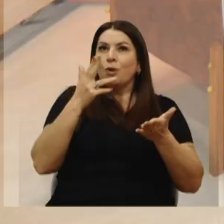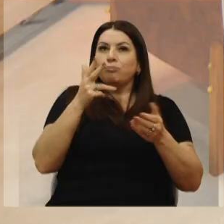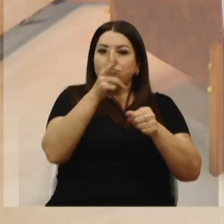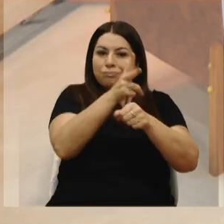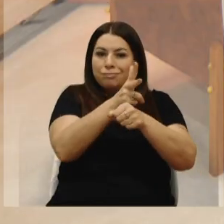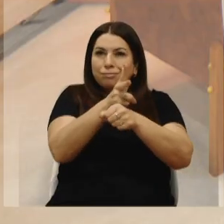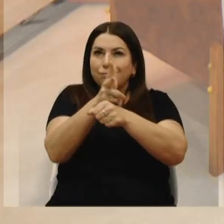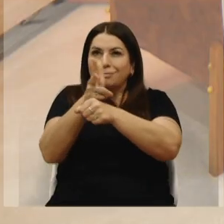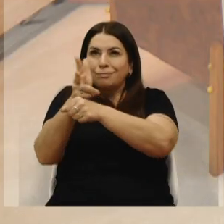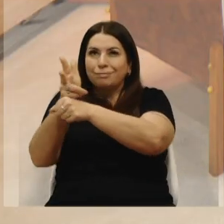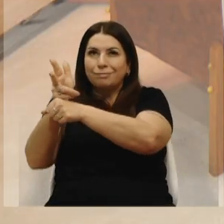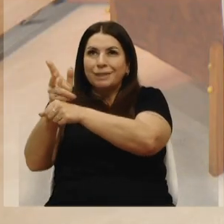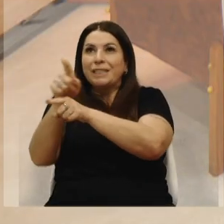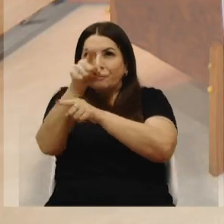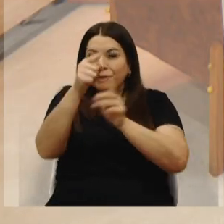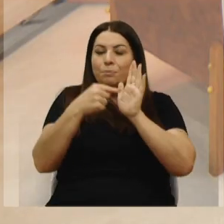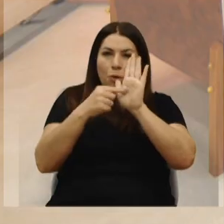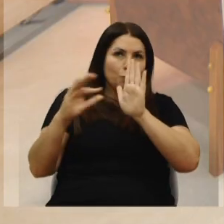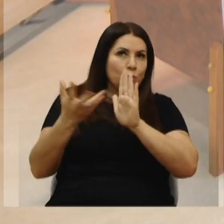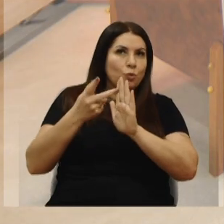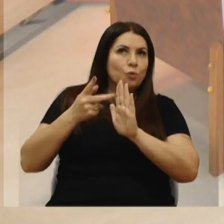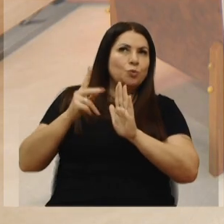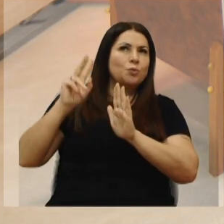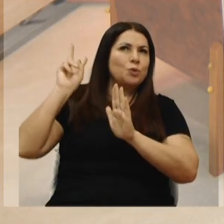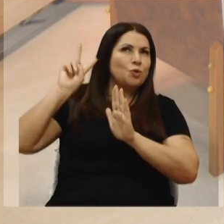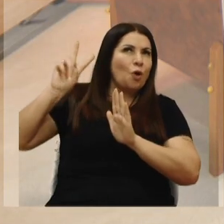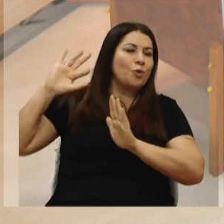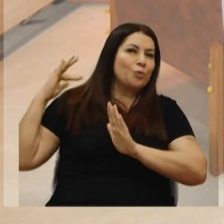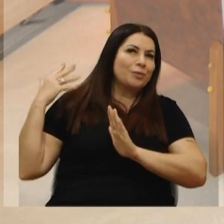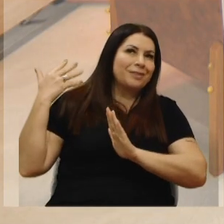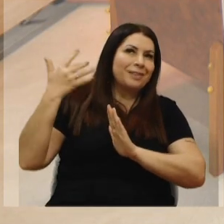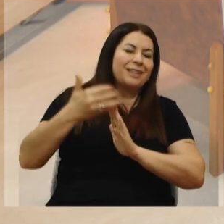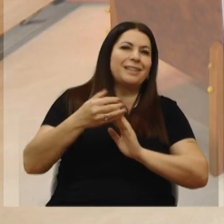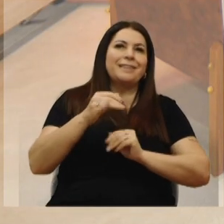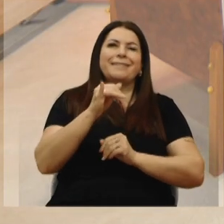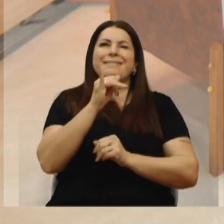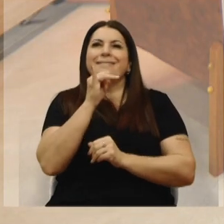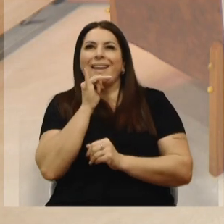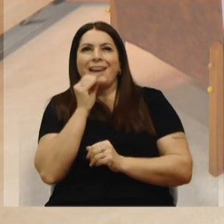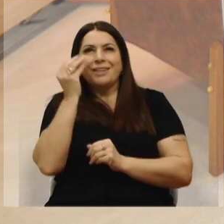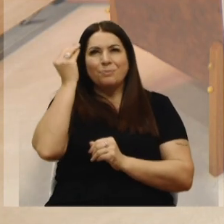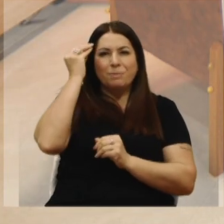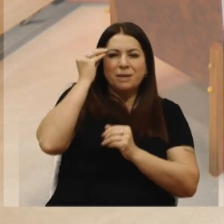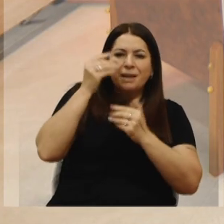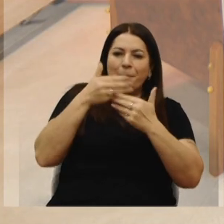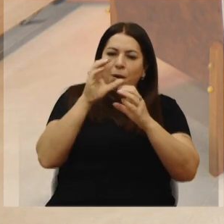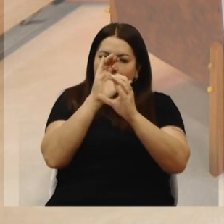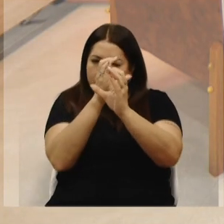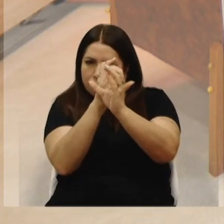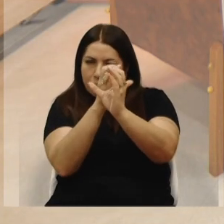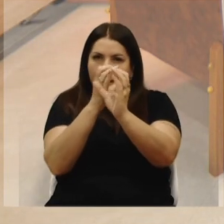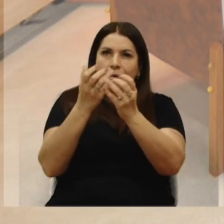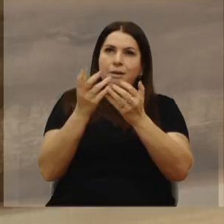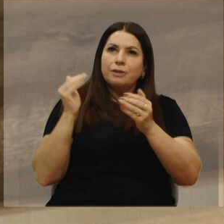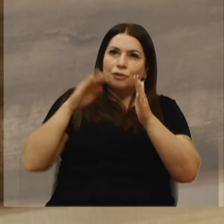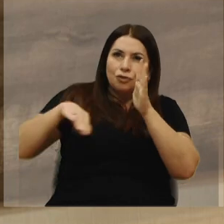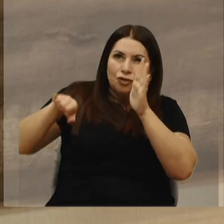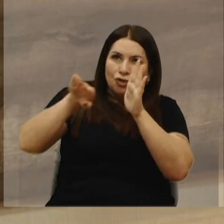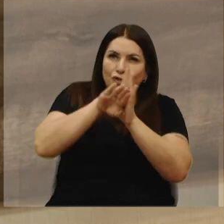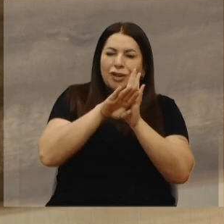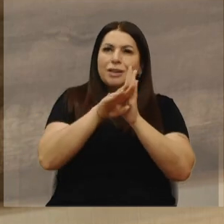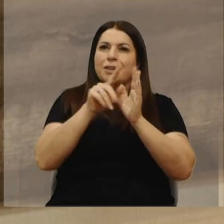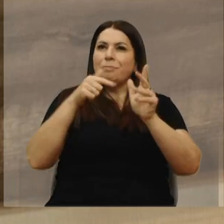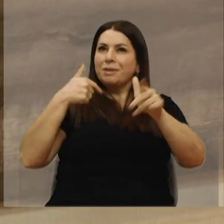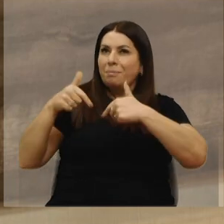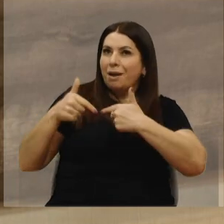como se fosse um cinegrafista. E vocês trazem todo o histórico dele fazendo os primeiros testes, abertura de lente. Ele